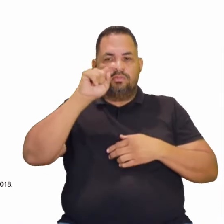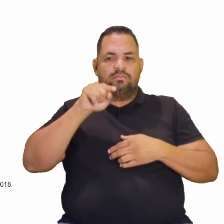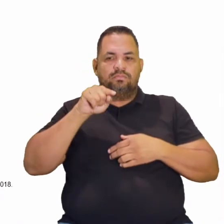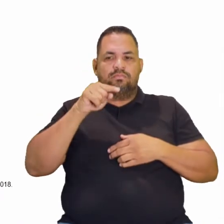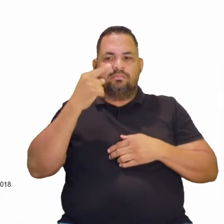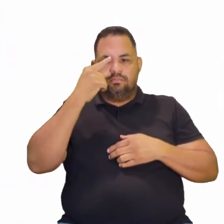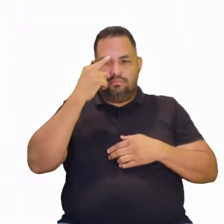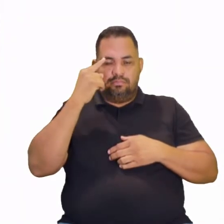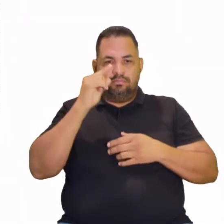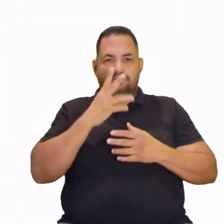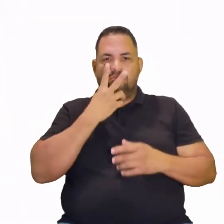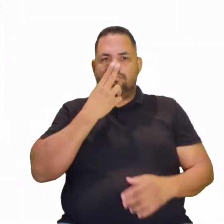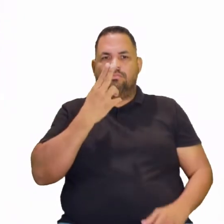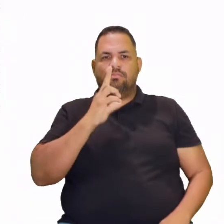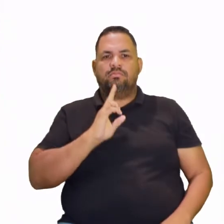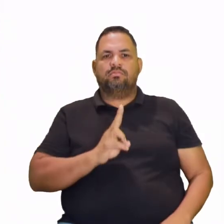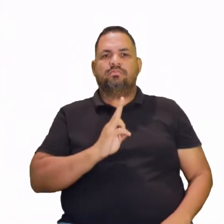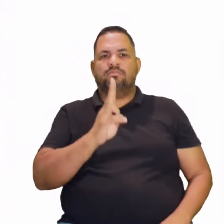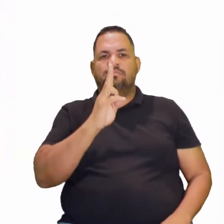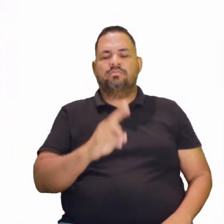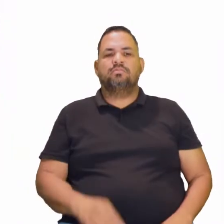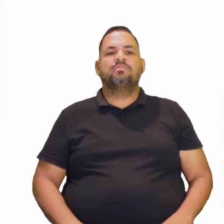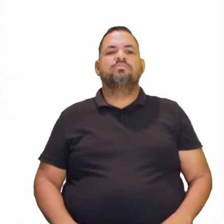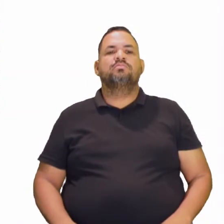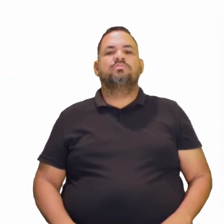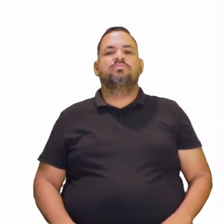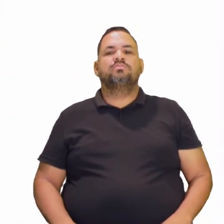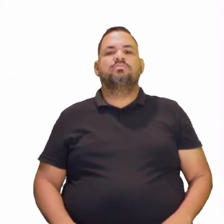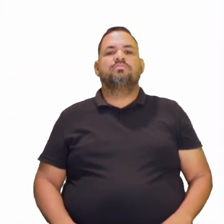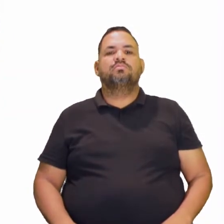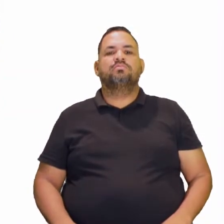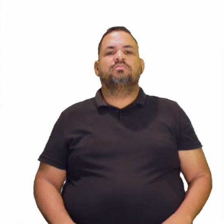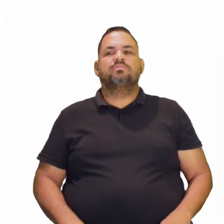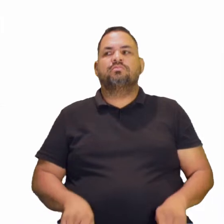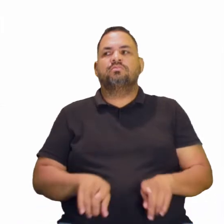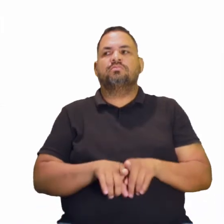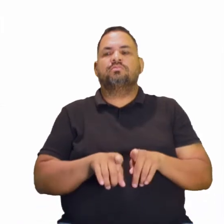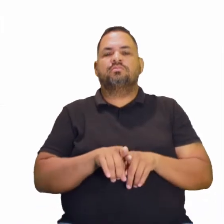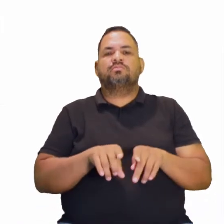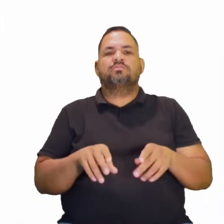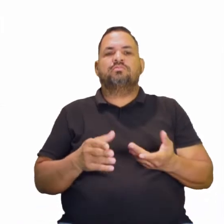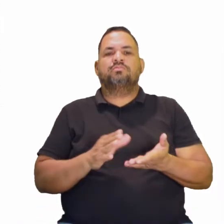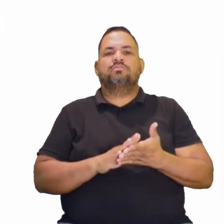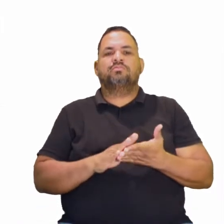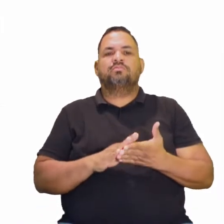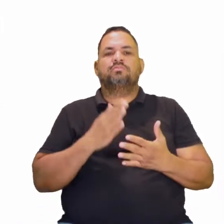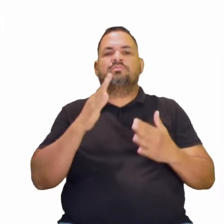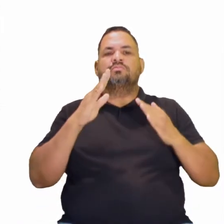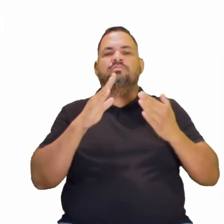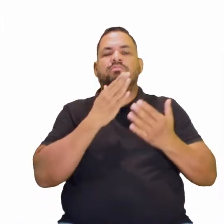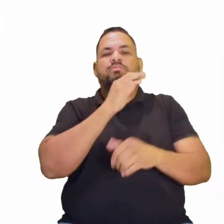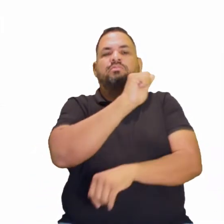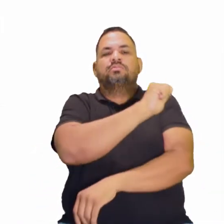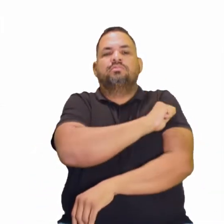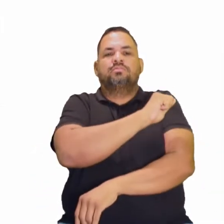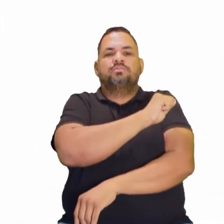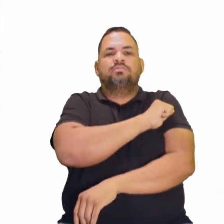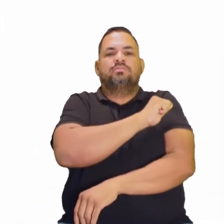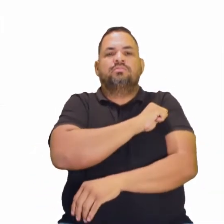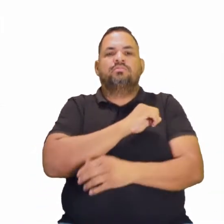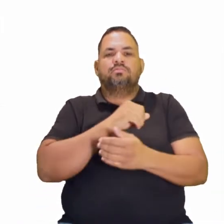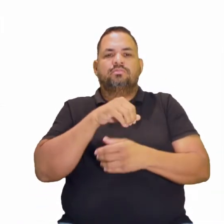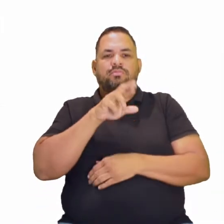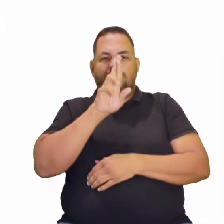circunflexo. Então, seguindo aqui, uma outra pintura dela é a Estudante Russa. Então, a obra